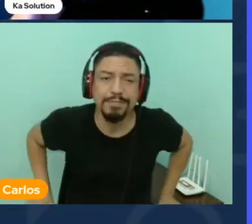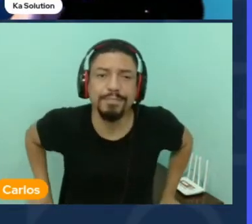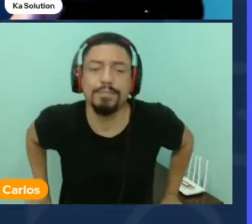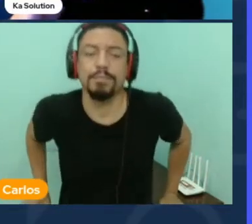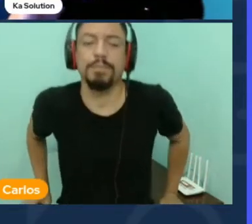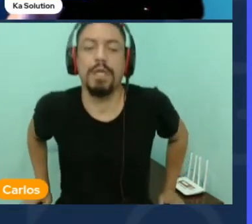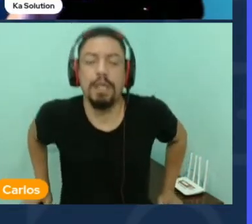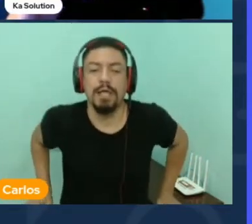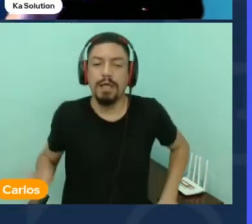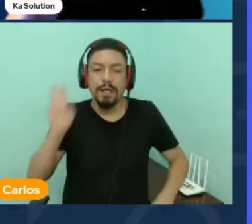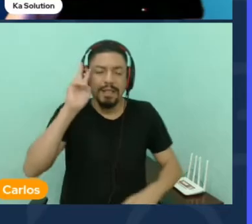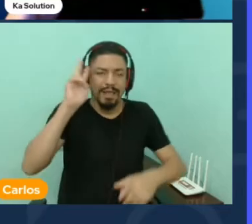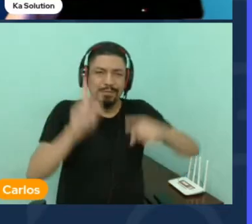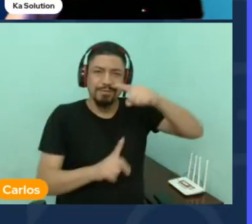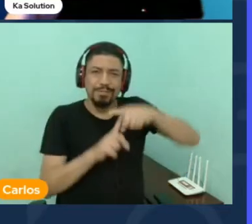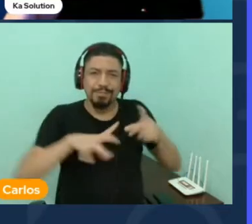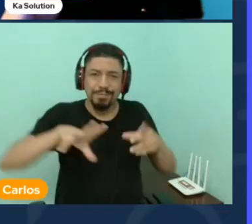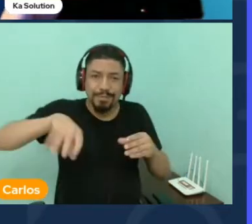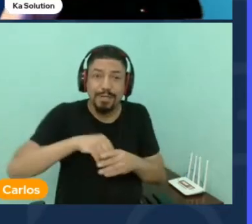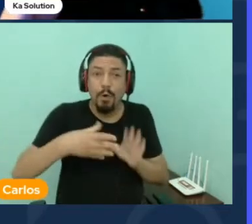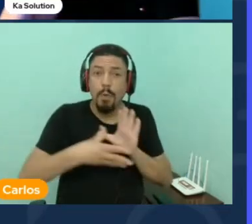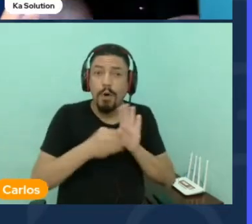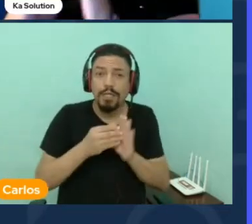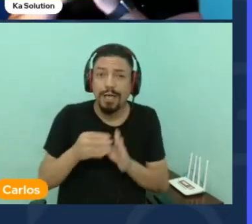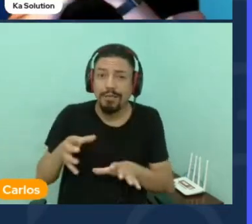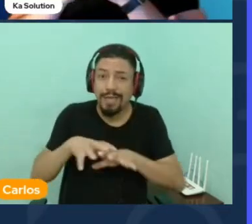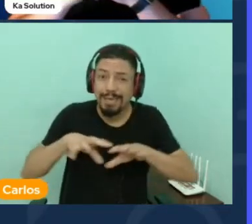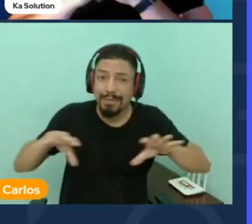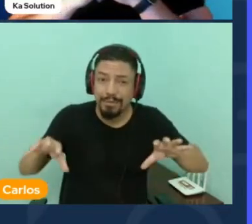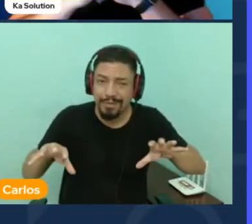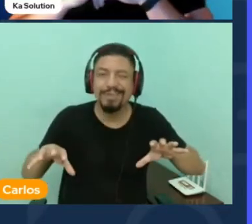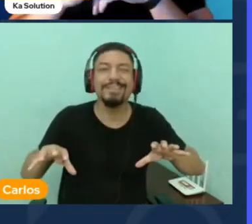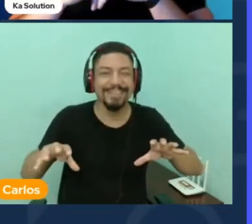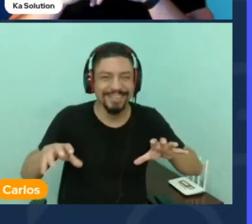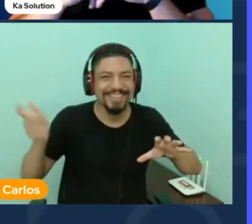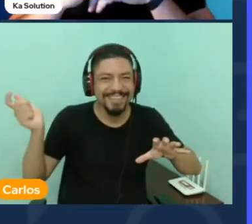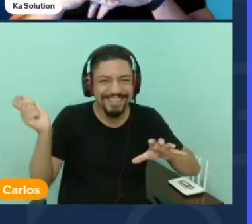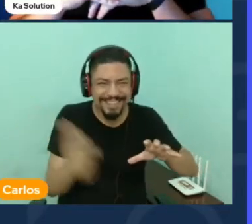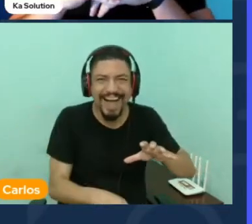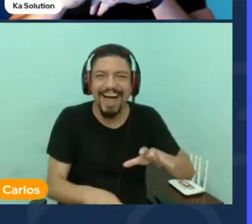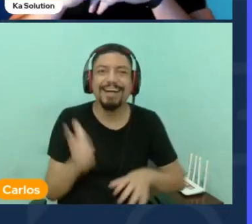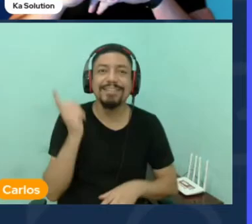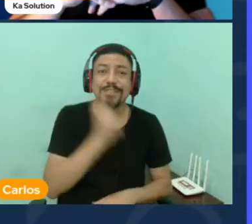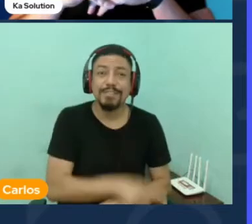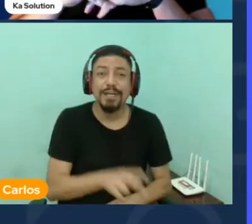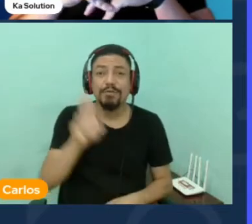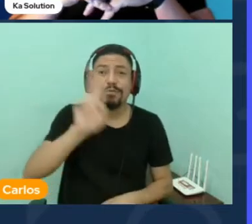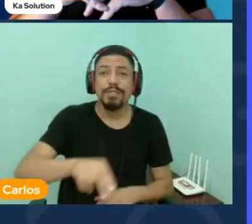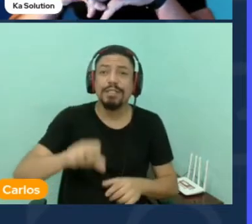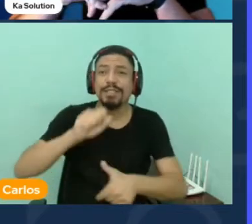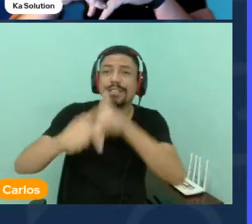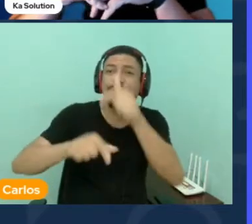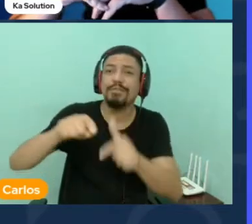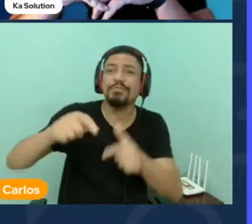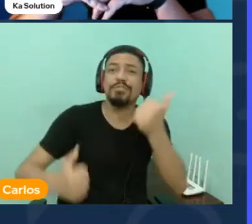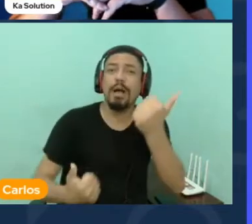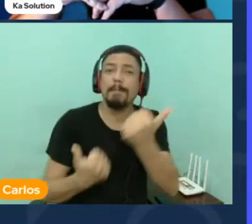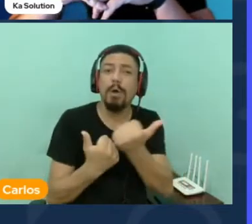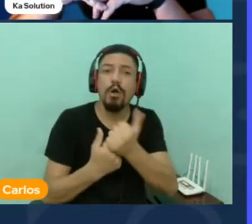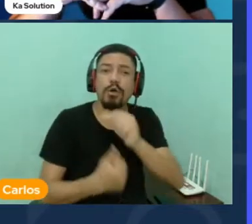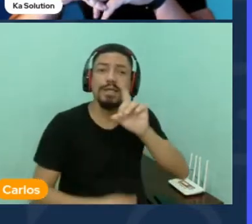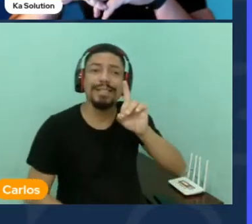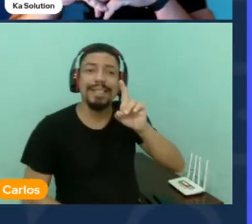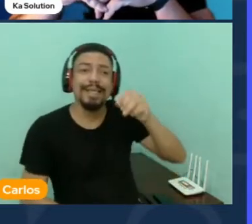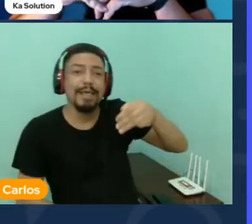de implantação, modelo híbrido? E você pode, sim, através do DMS, o